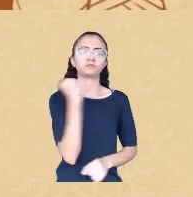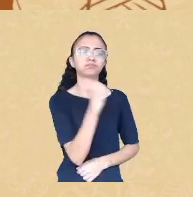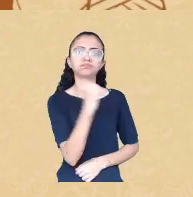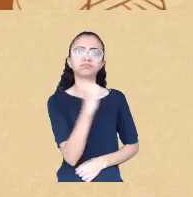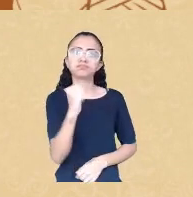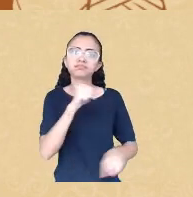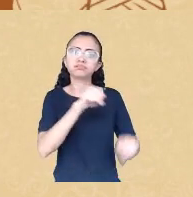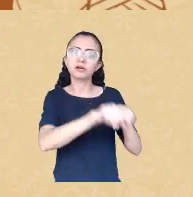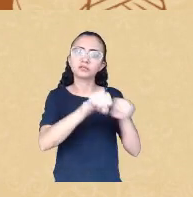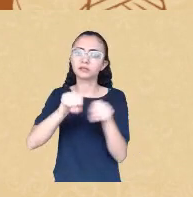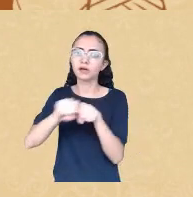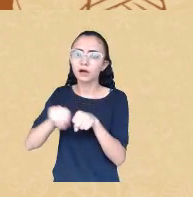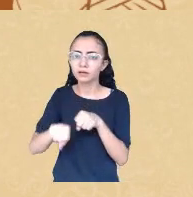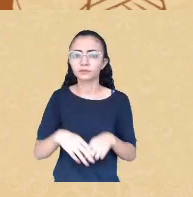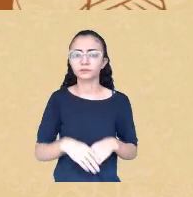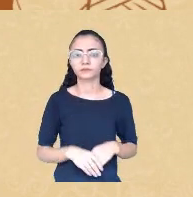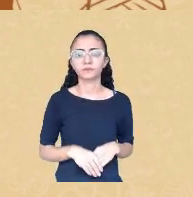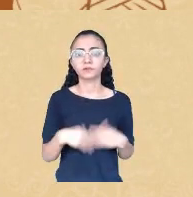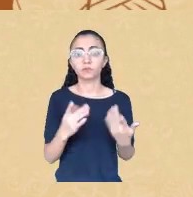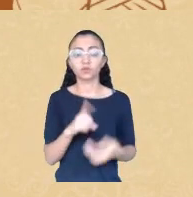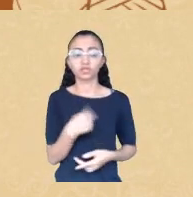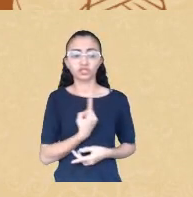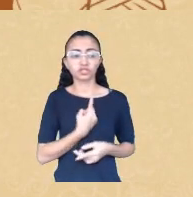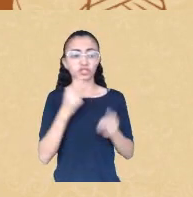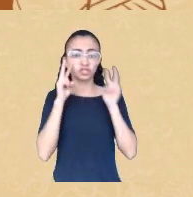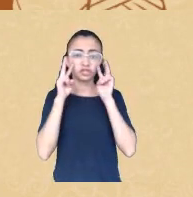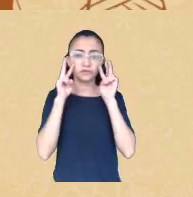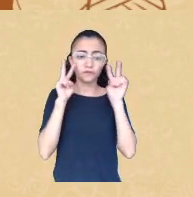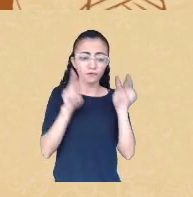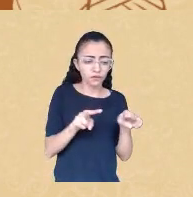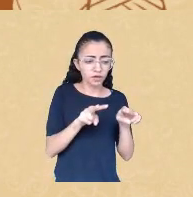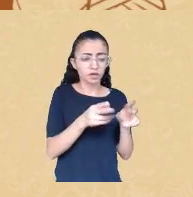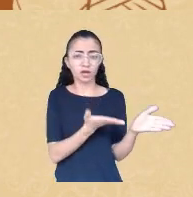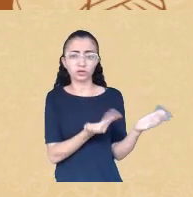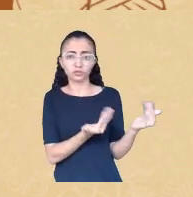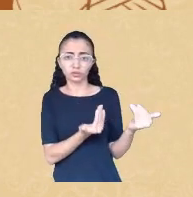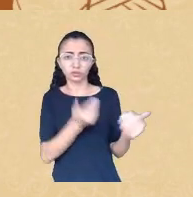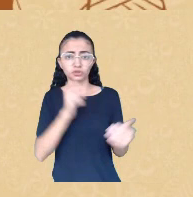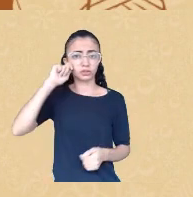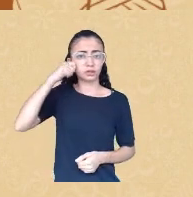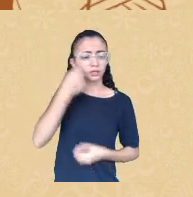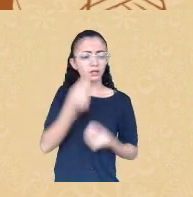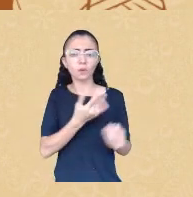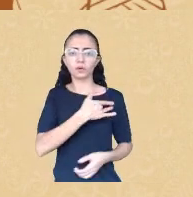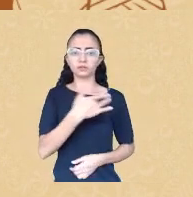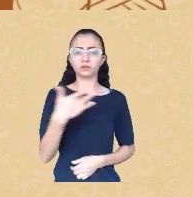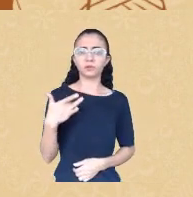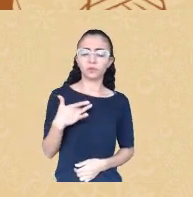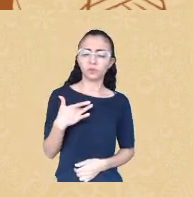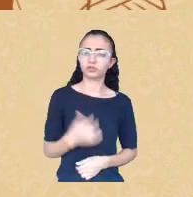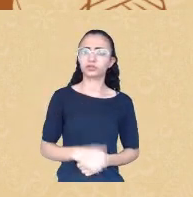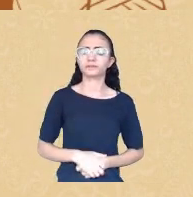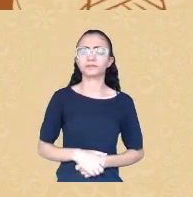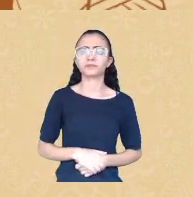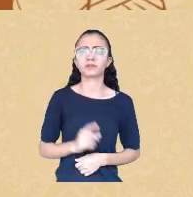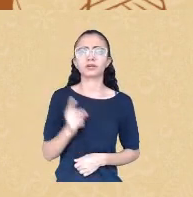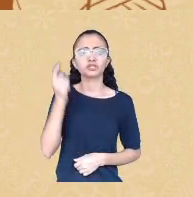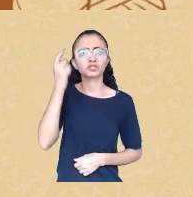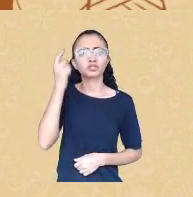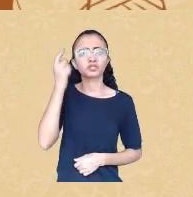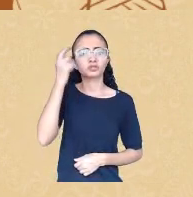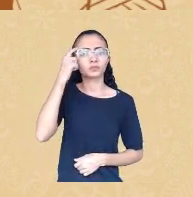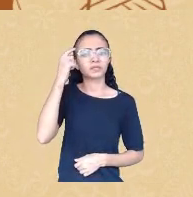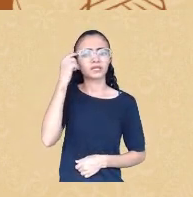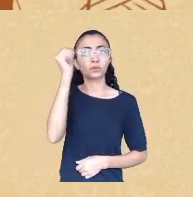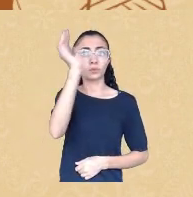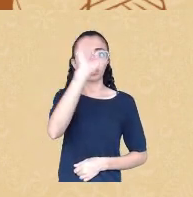juventude negra também, pensar como é a saúde de um país como esse, como diria o Will Smith. O Will Smith é um